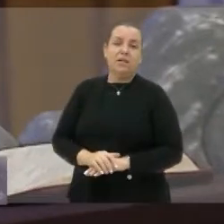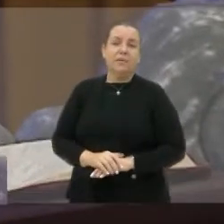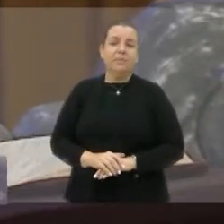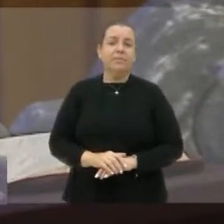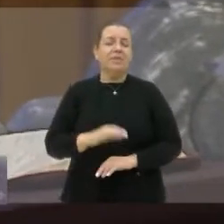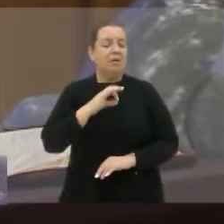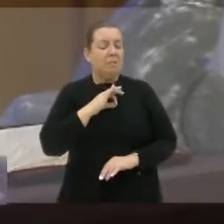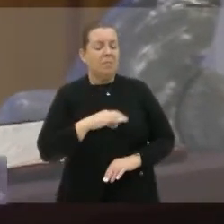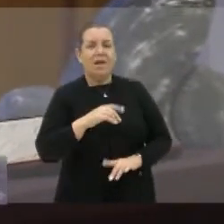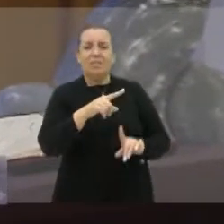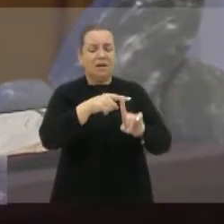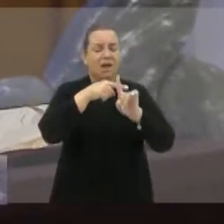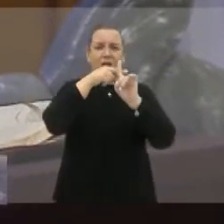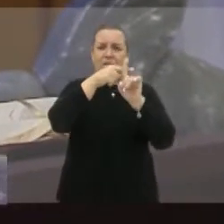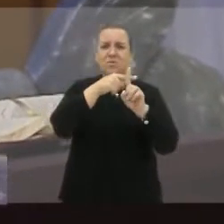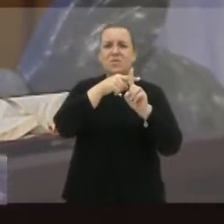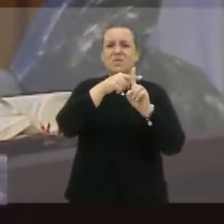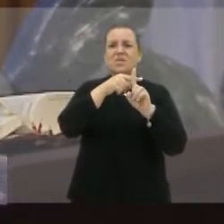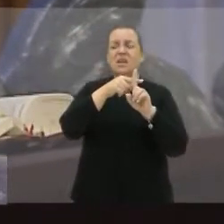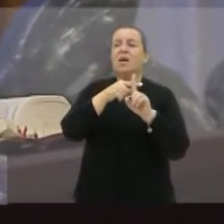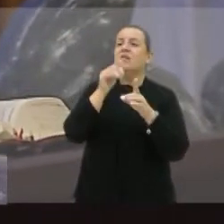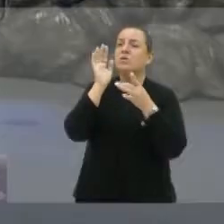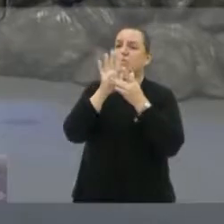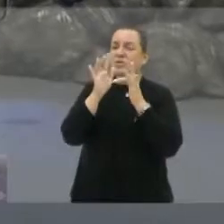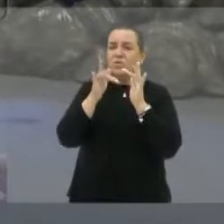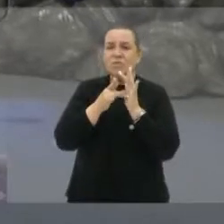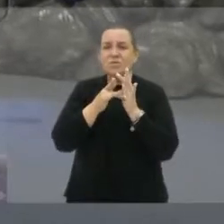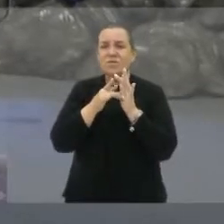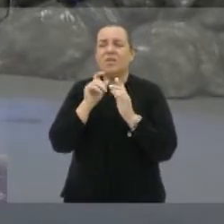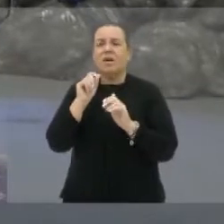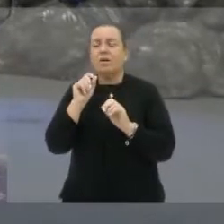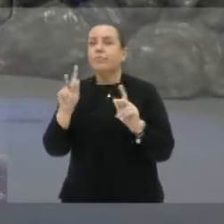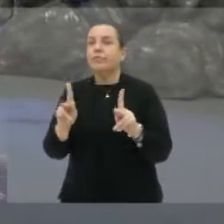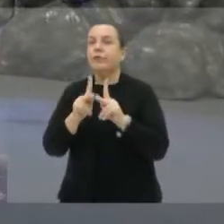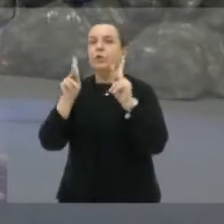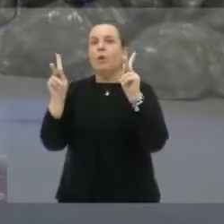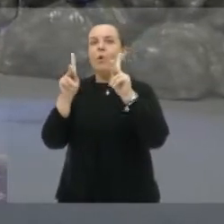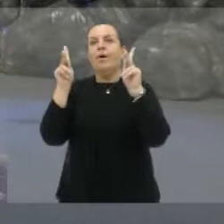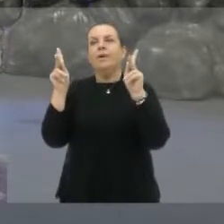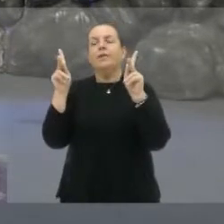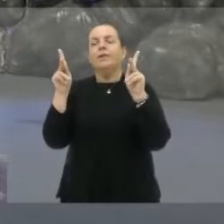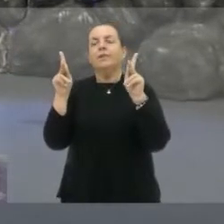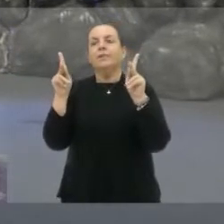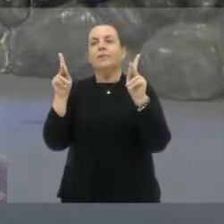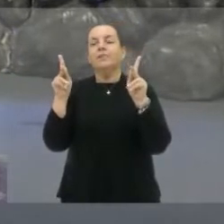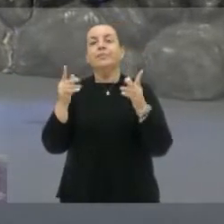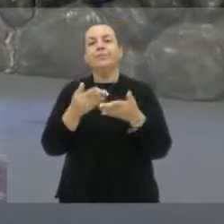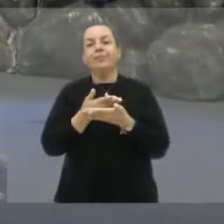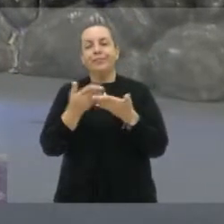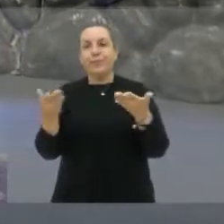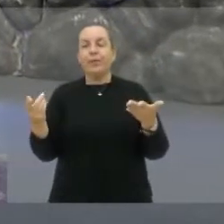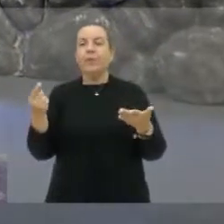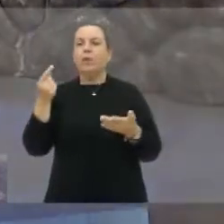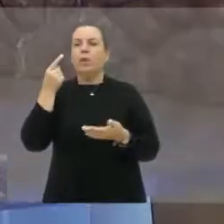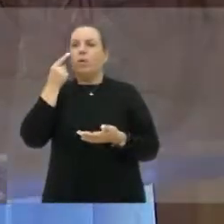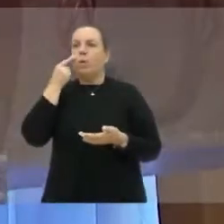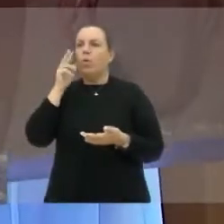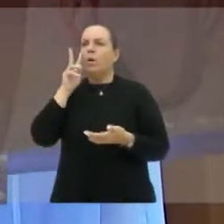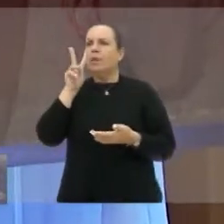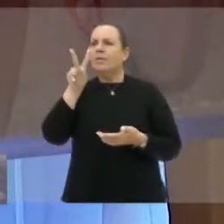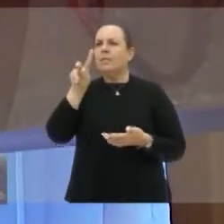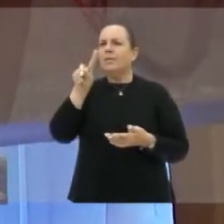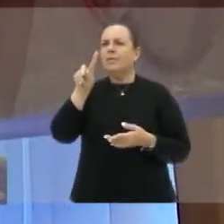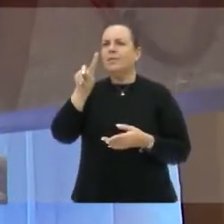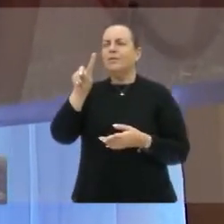cruz de nosso Senhor Jesus Cristo é sinal de vitória. E você vai, vai olhando para esta cruz e vai contemplando a vitória